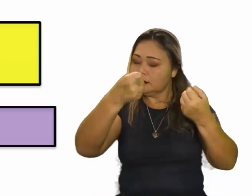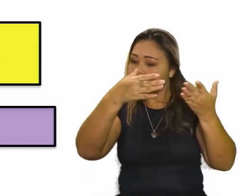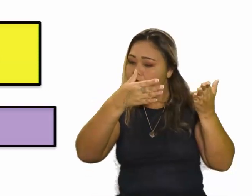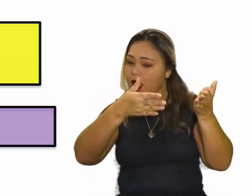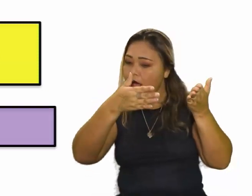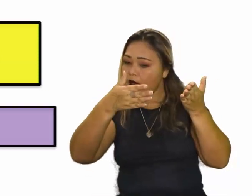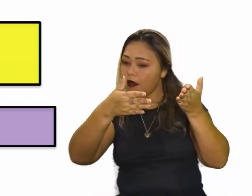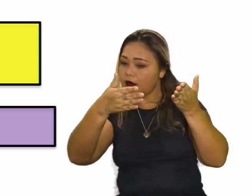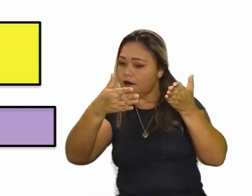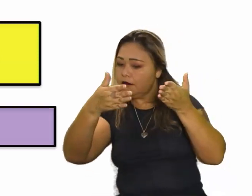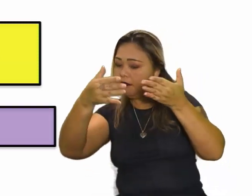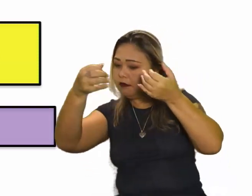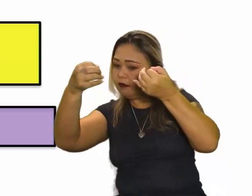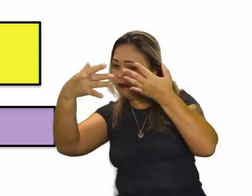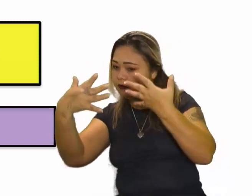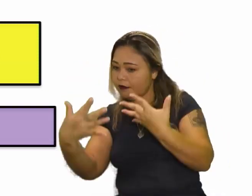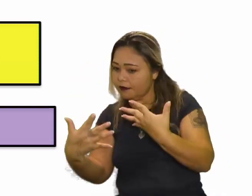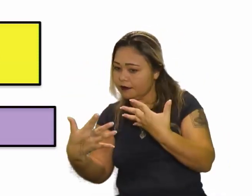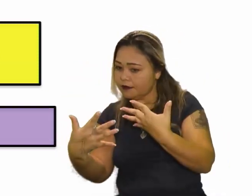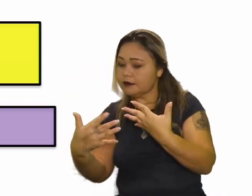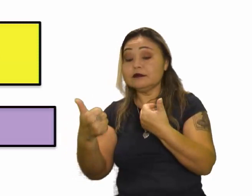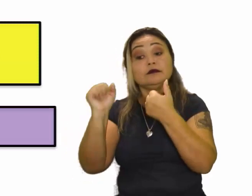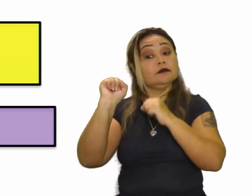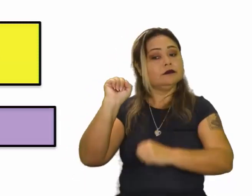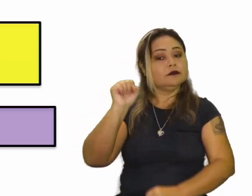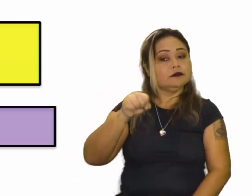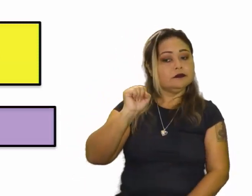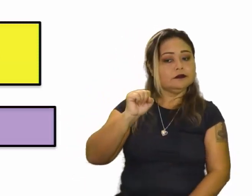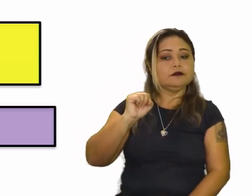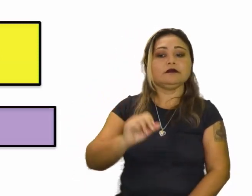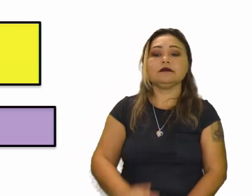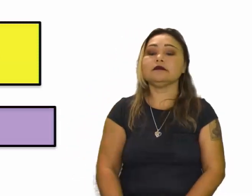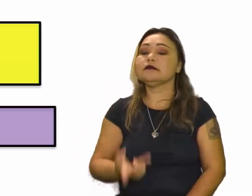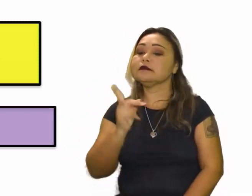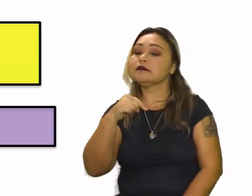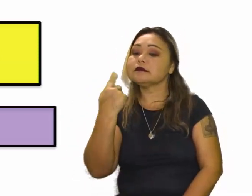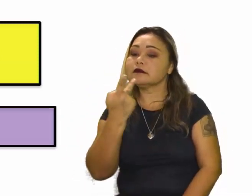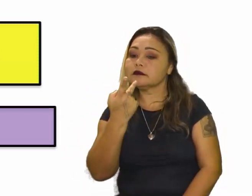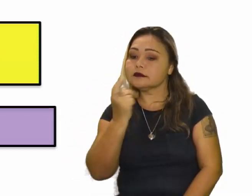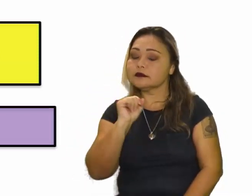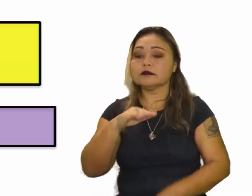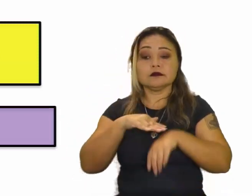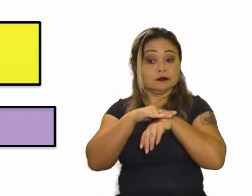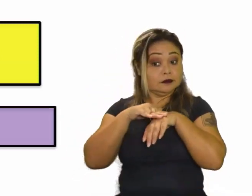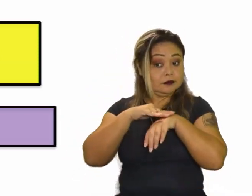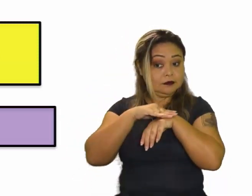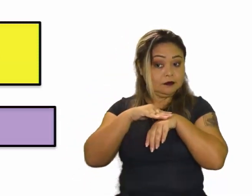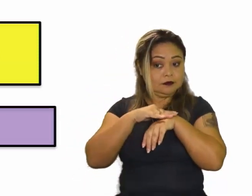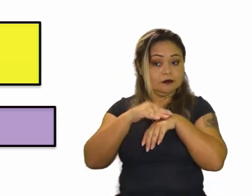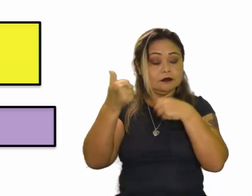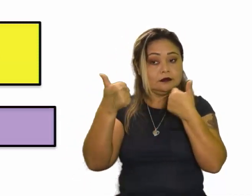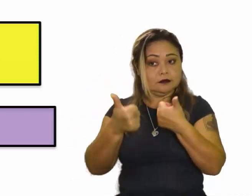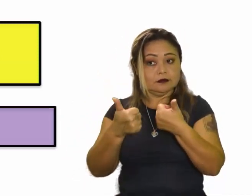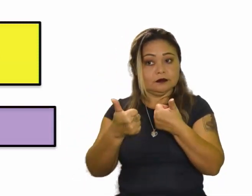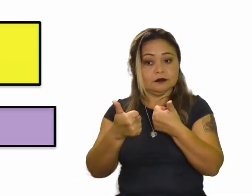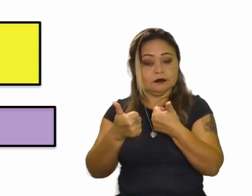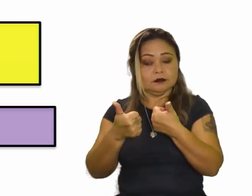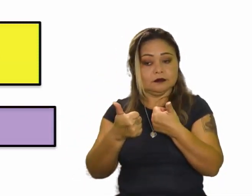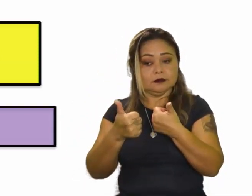passo. Um passo a passo, professor? Sim. Sobre o que nós falamos, que nós conversamos, não é isso?